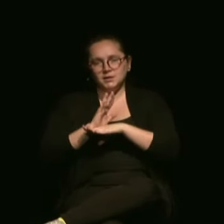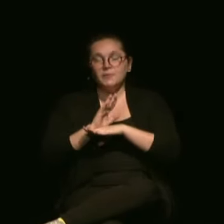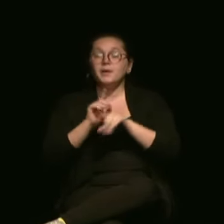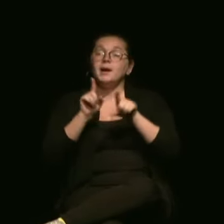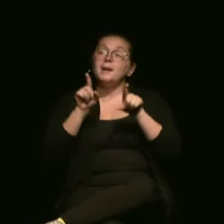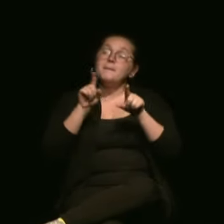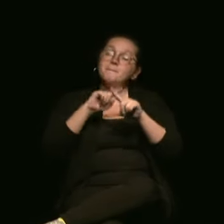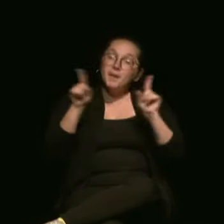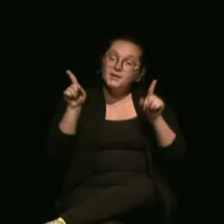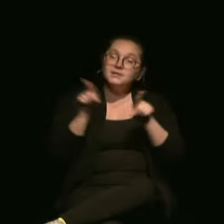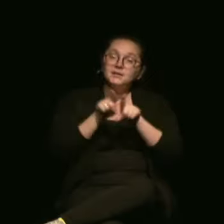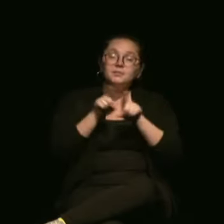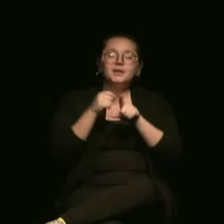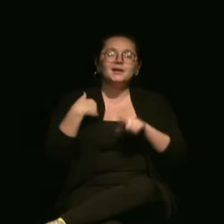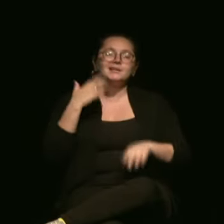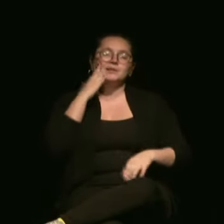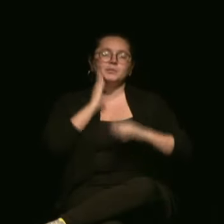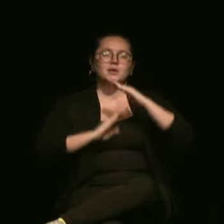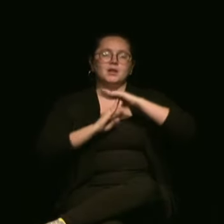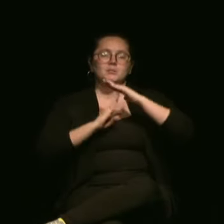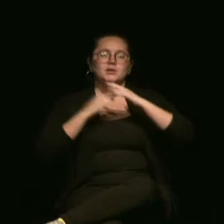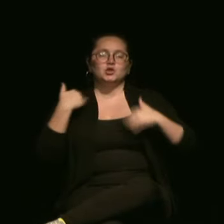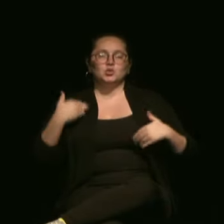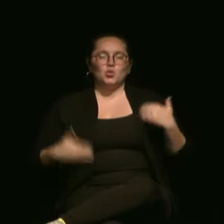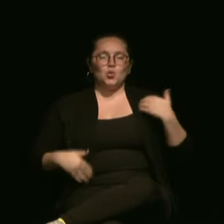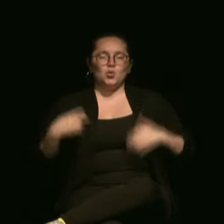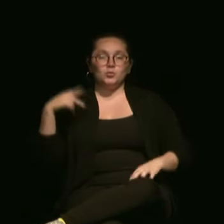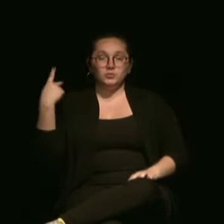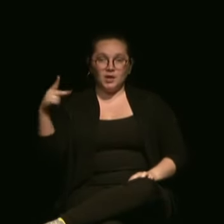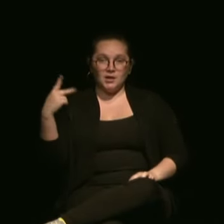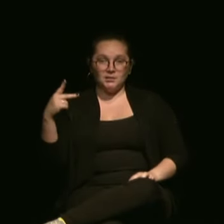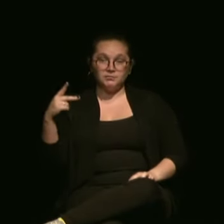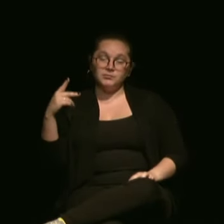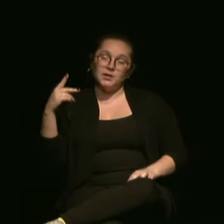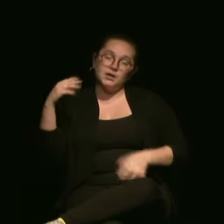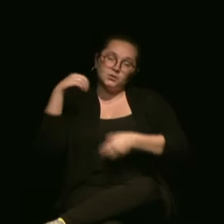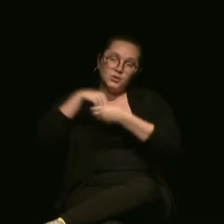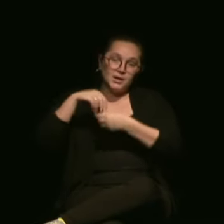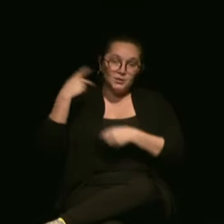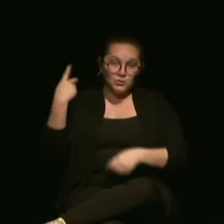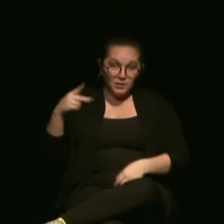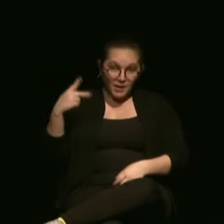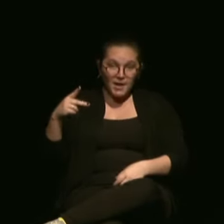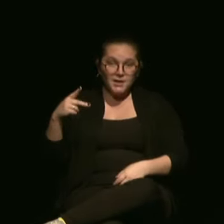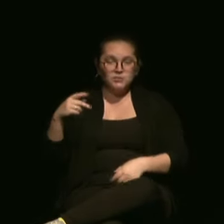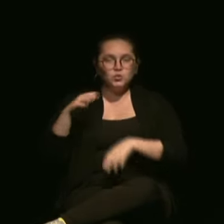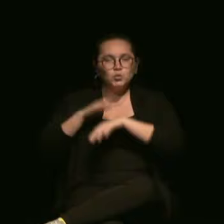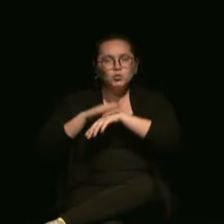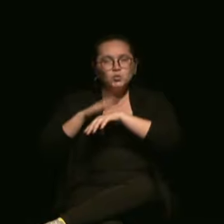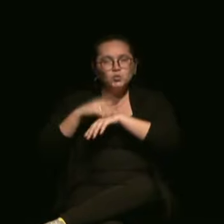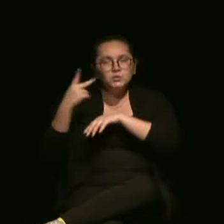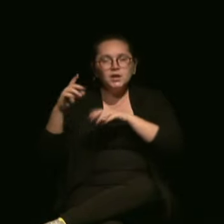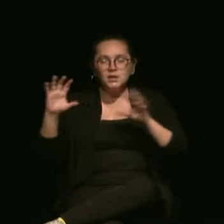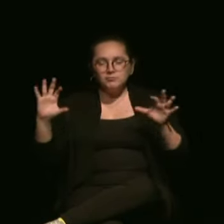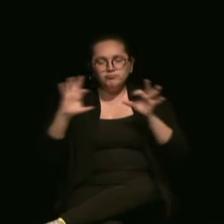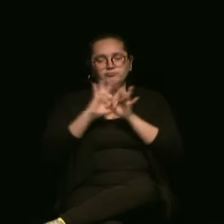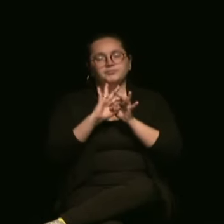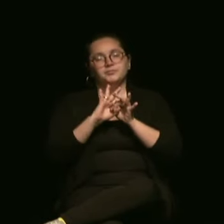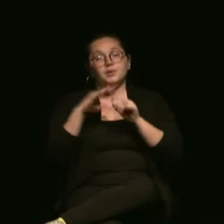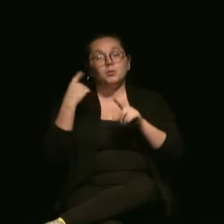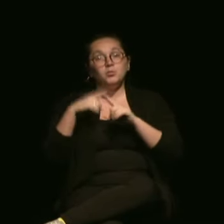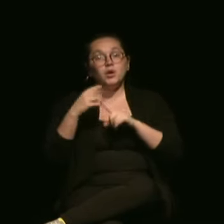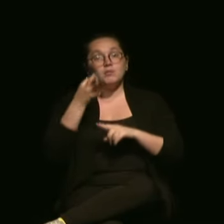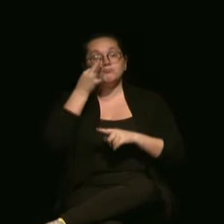Coutinho é que essas coisas se entremeiam, elas não estão separadas. O cinema do Coutinho é um cinema do real, da coisa